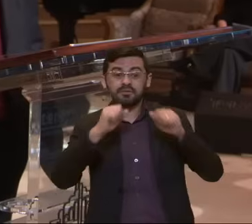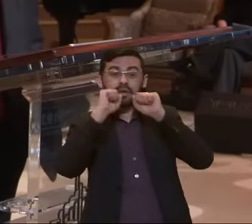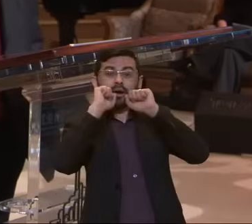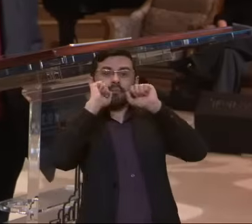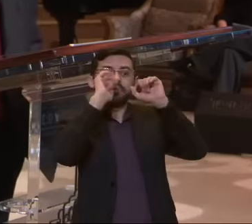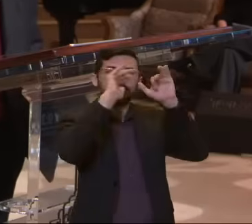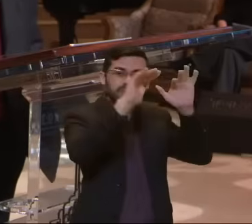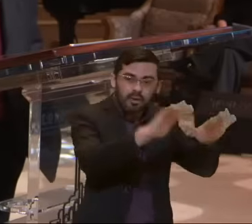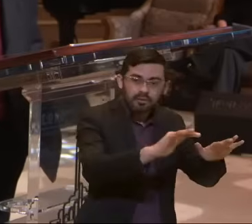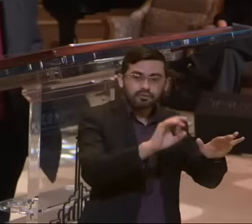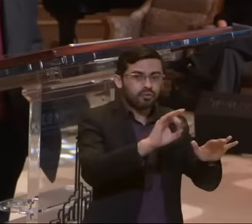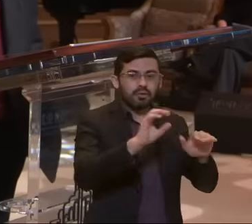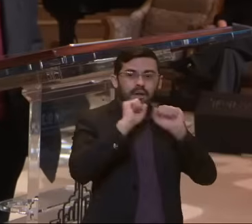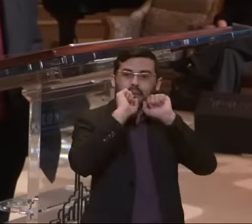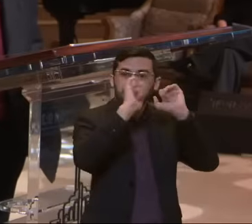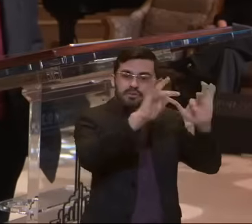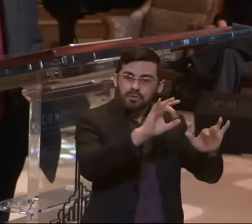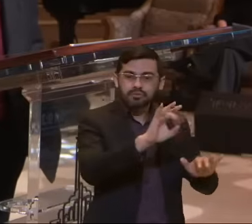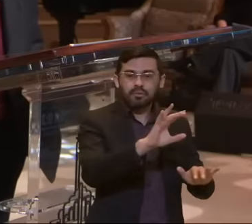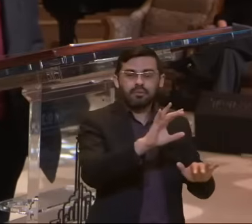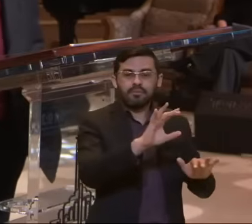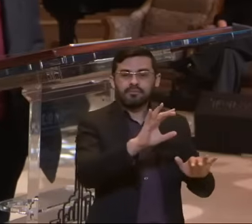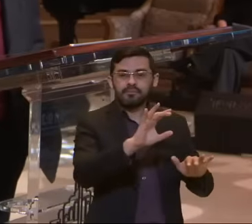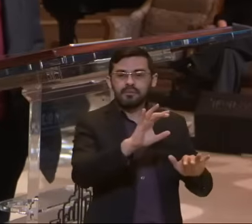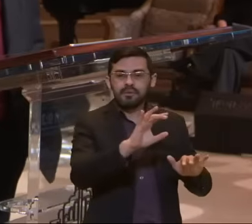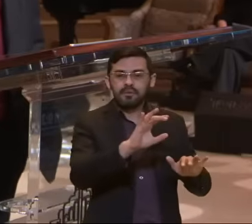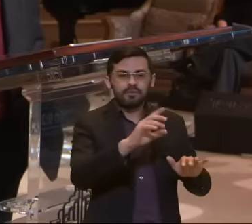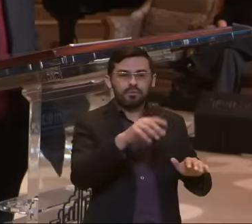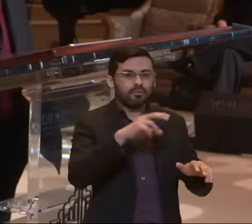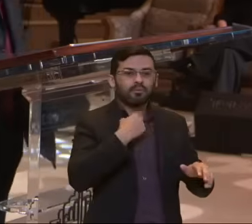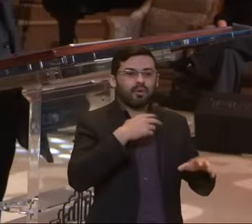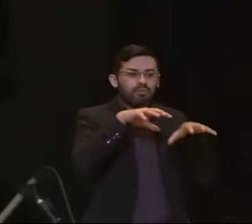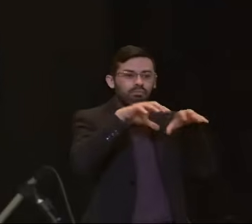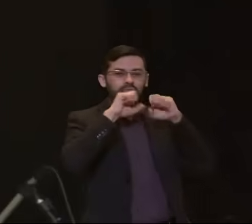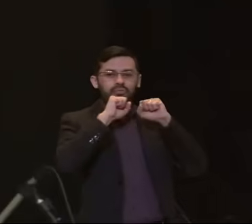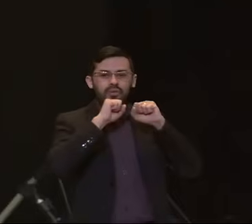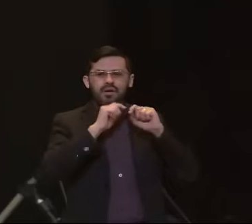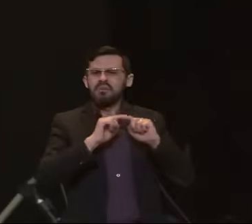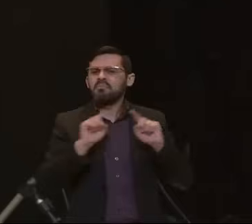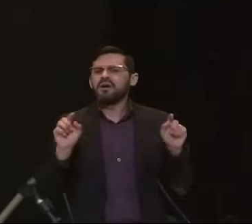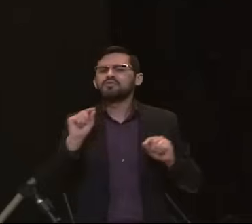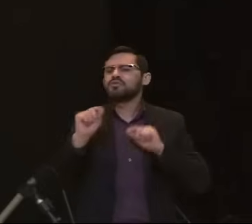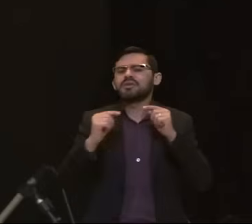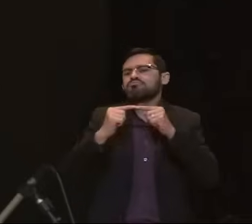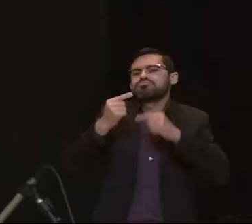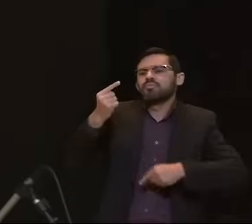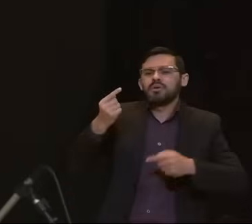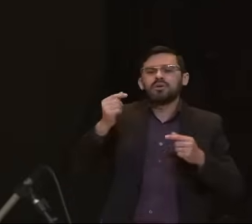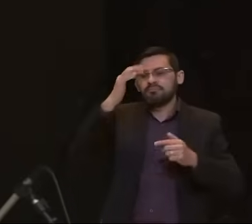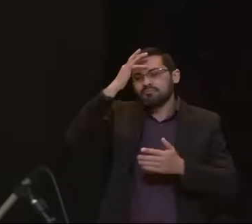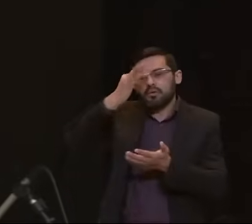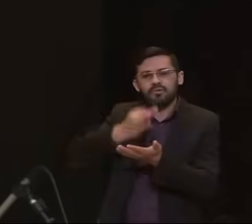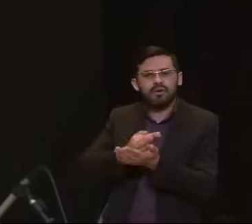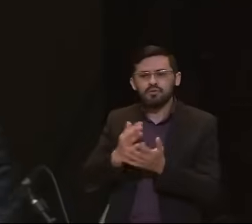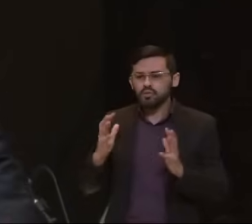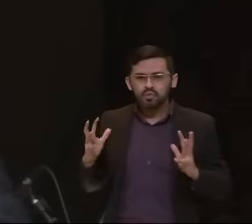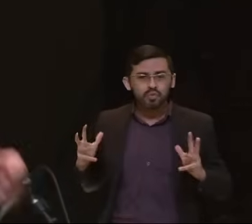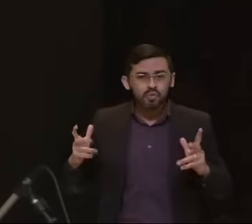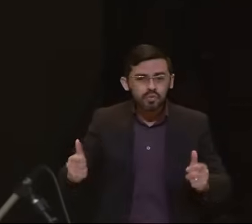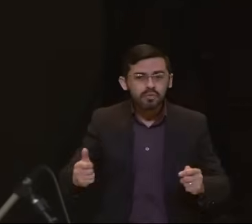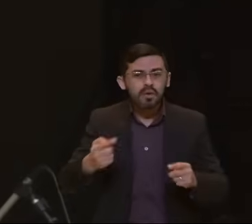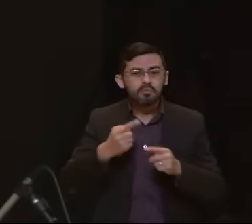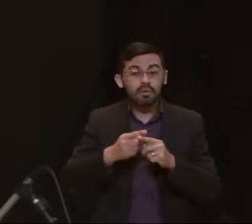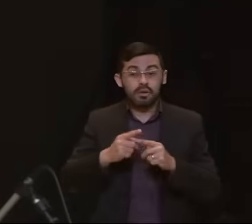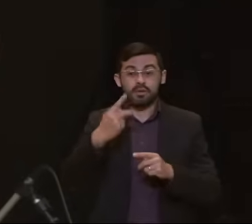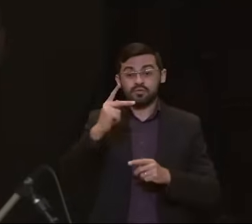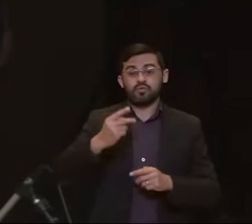que ser abençoada. Ah, mas o que tem isso a ver com a fé? Tudo, porque a tua boca